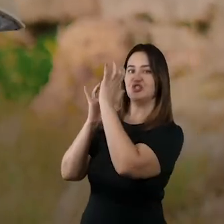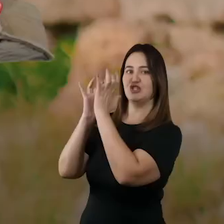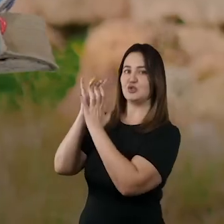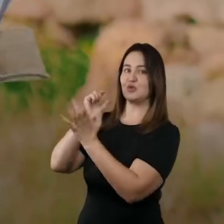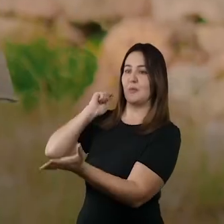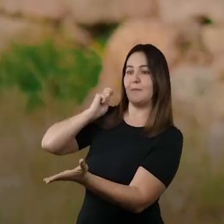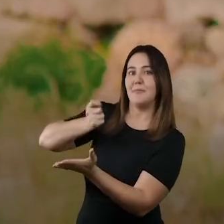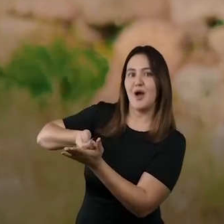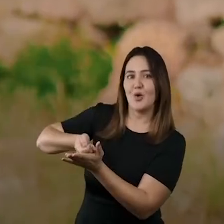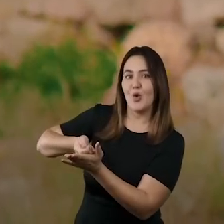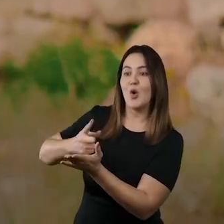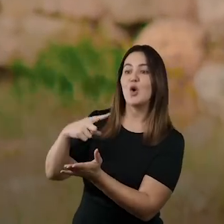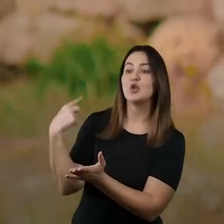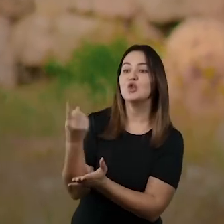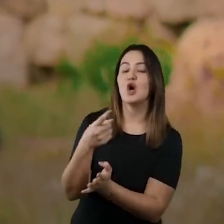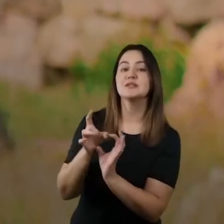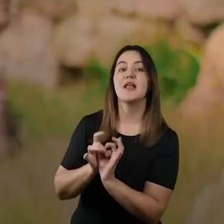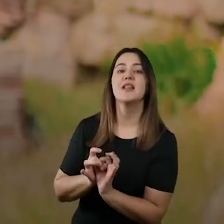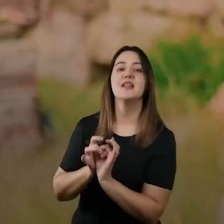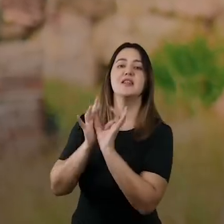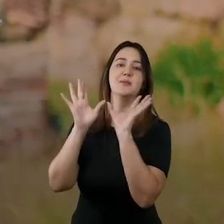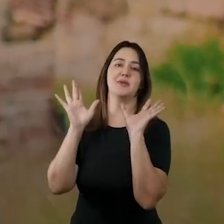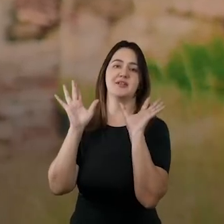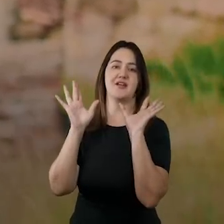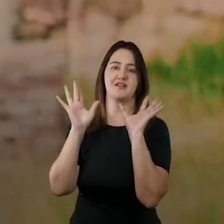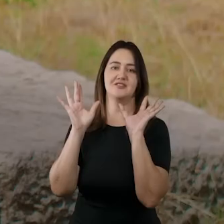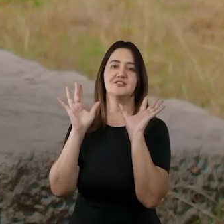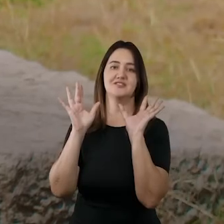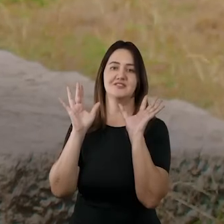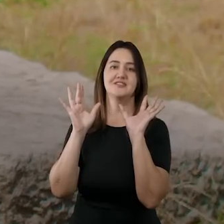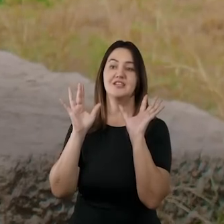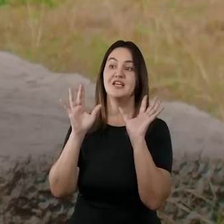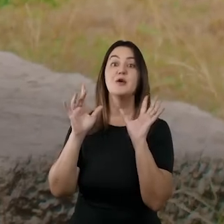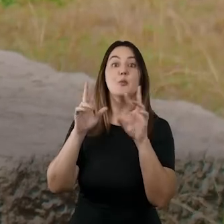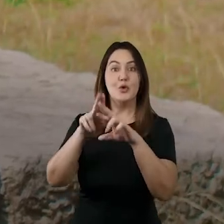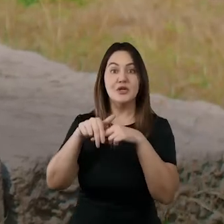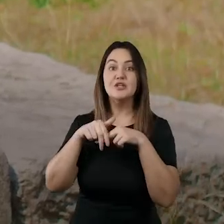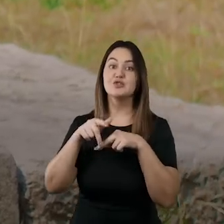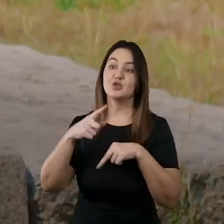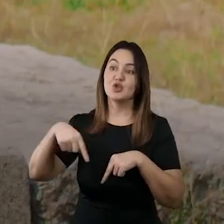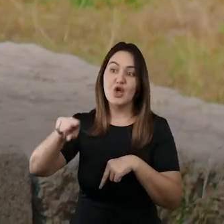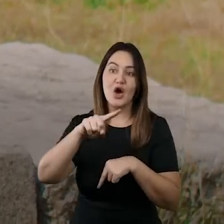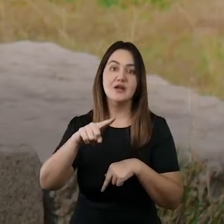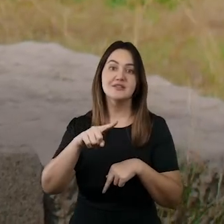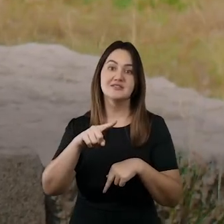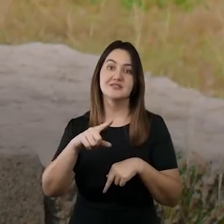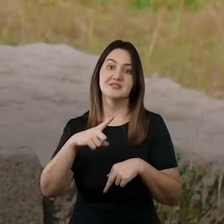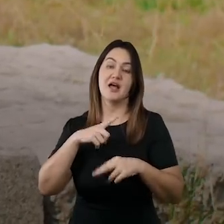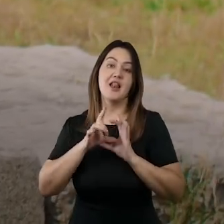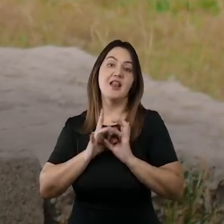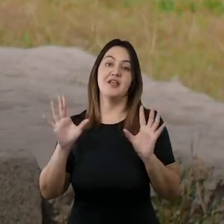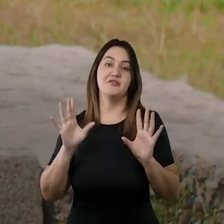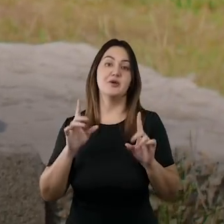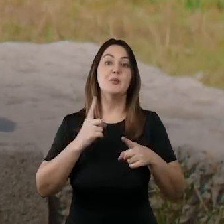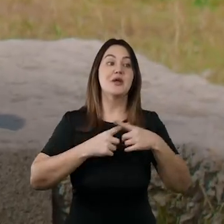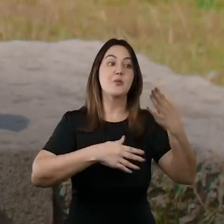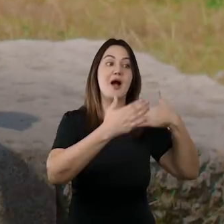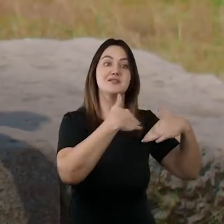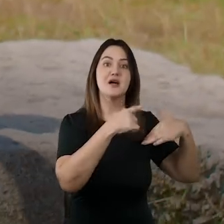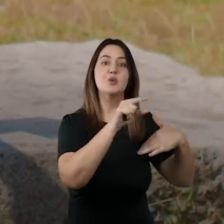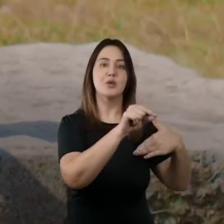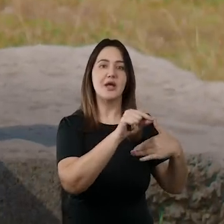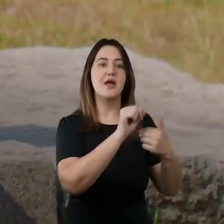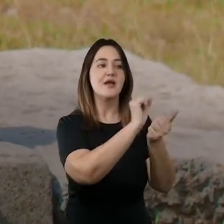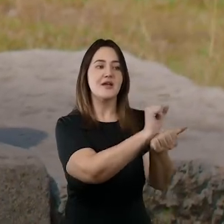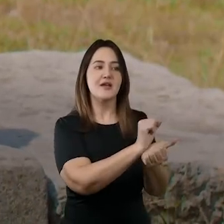a ágora para comprar a nossa libertação. Assim como os antigos faziam quando os escravos tinham que ser trazidos até